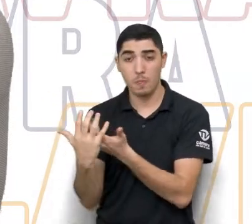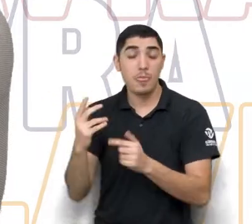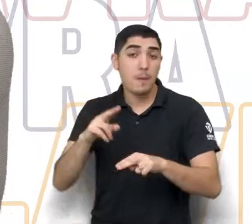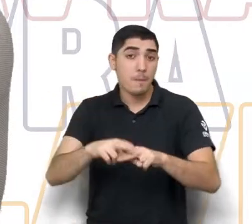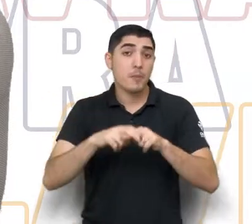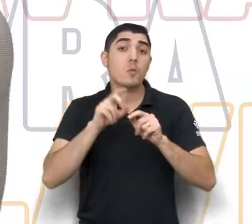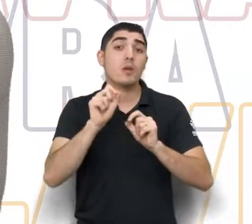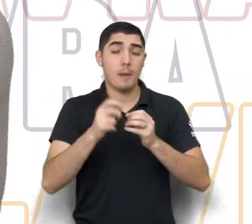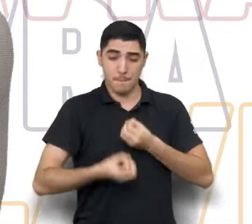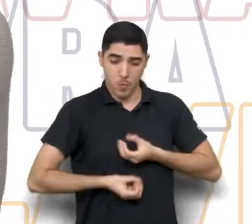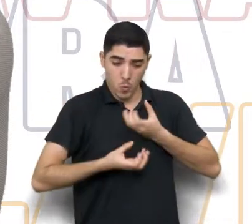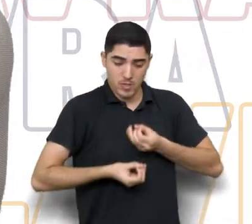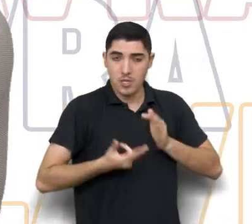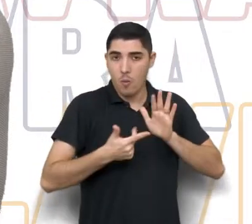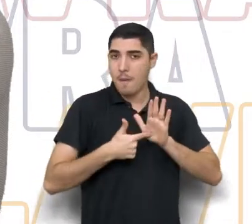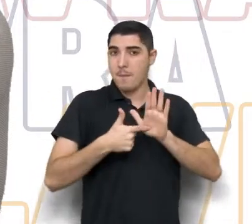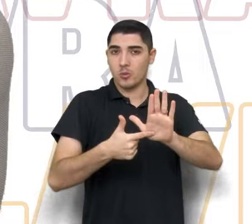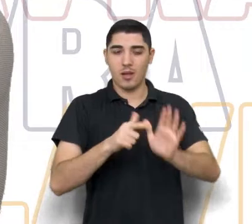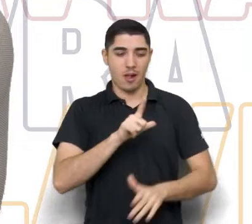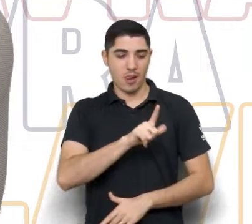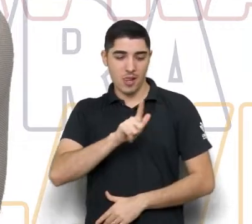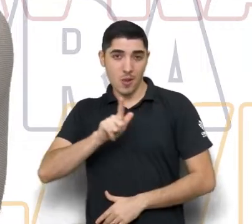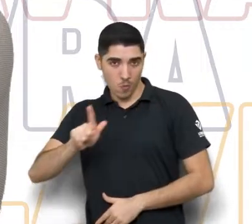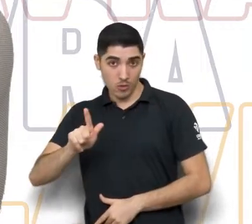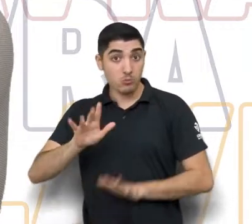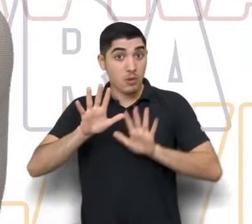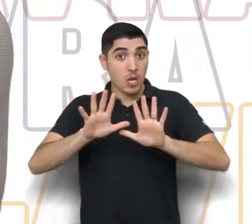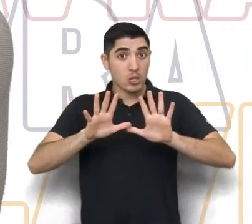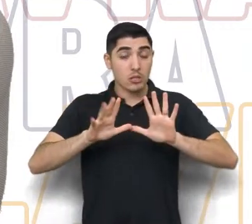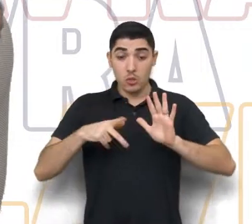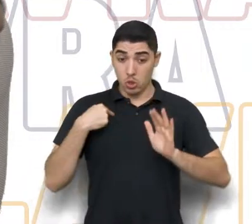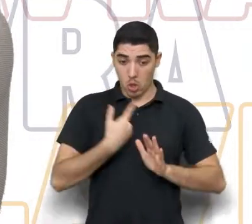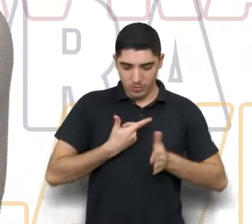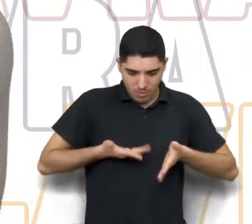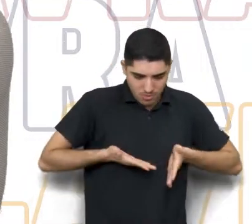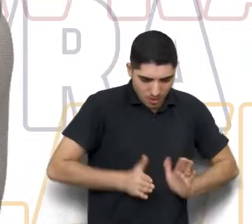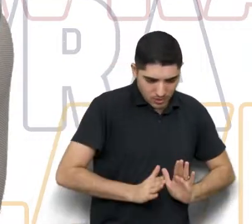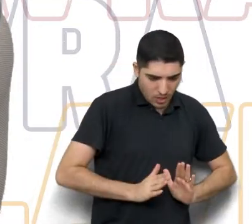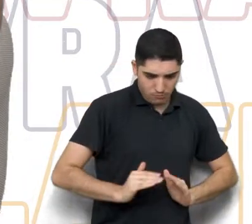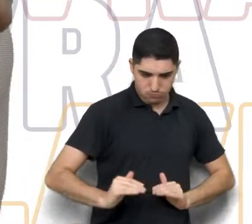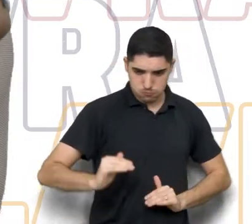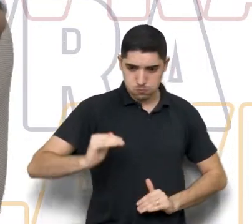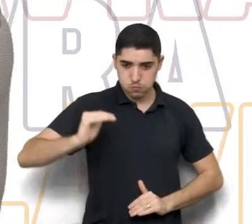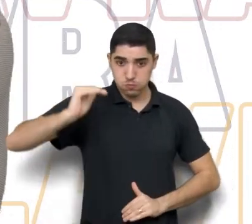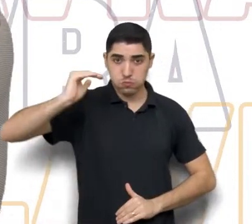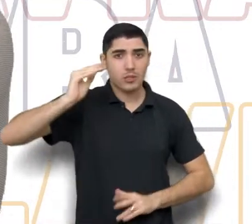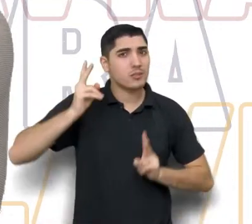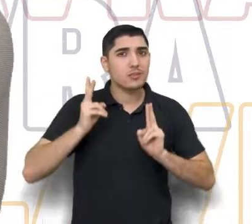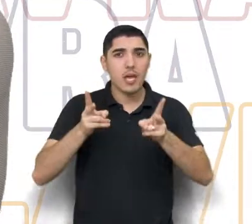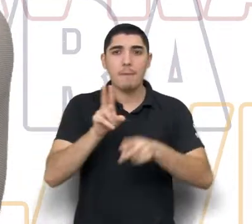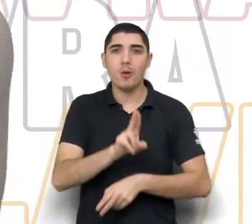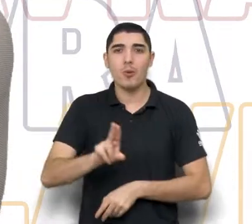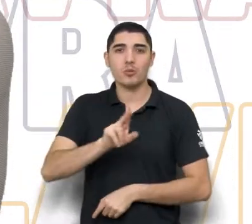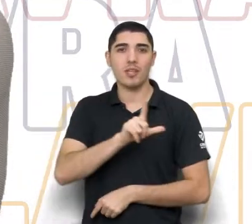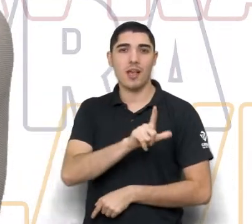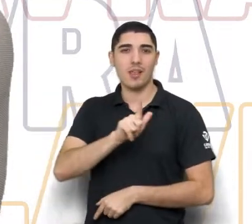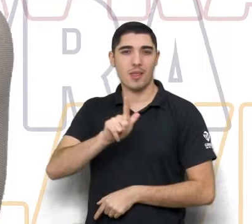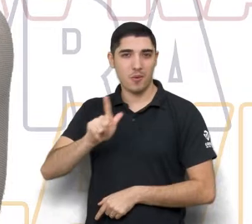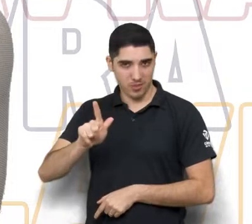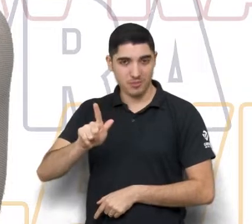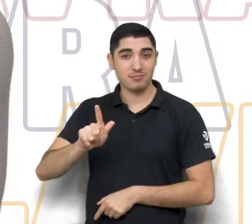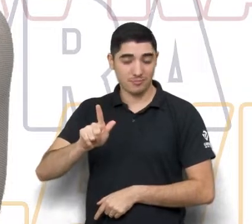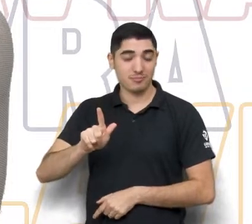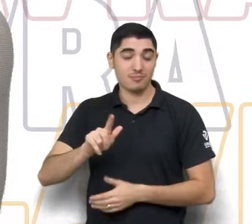linguagem, e tudo é linguagem, desde que nós nascemos, nós convivemos com a linguagem, então